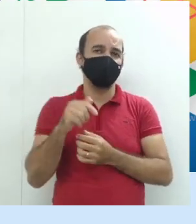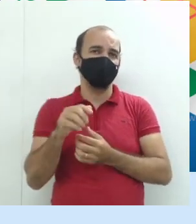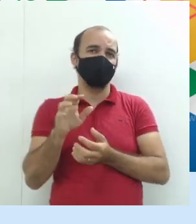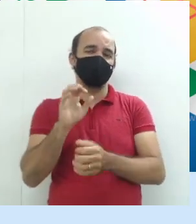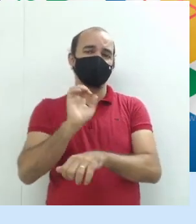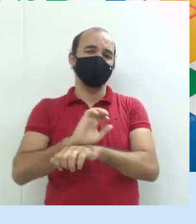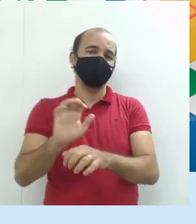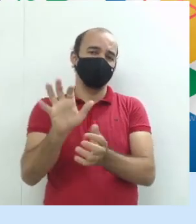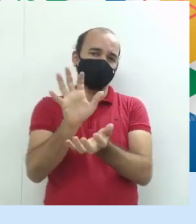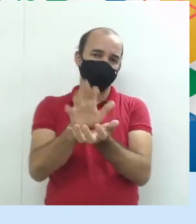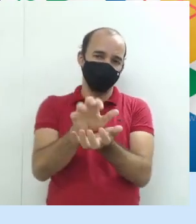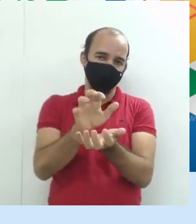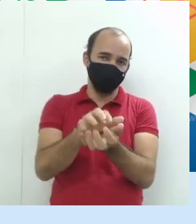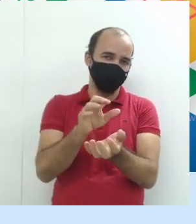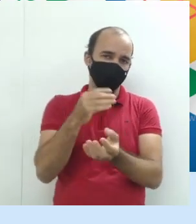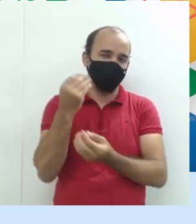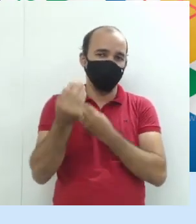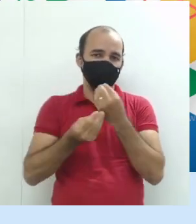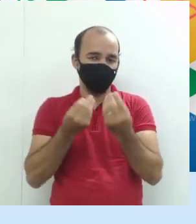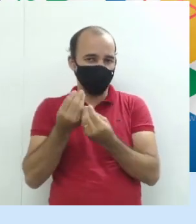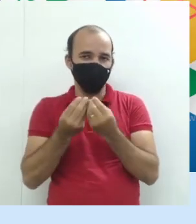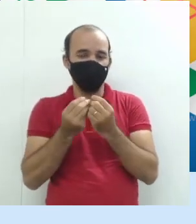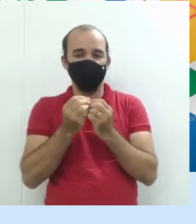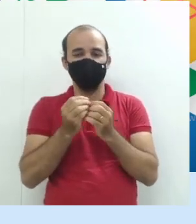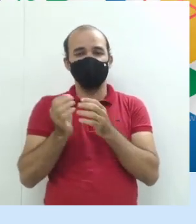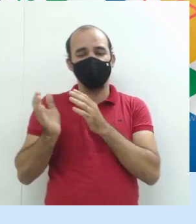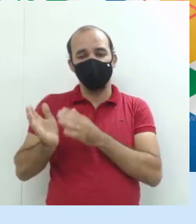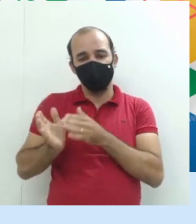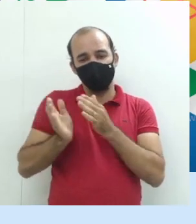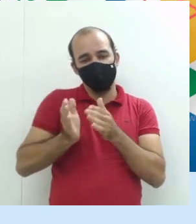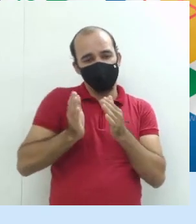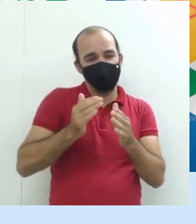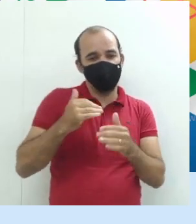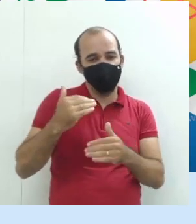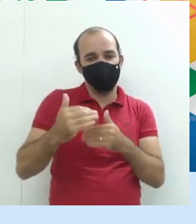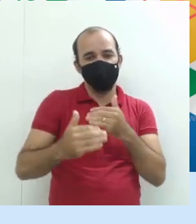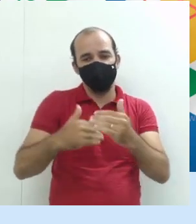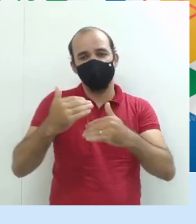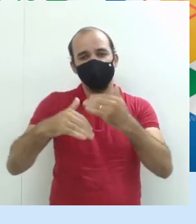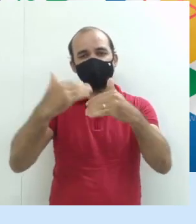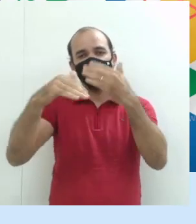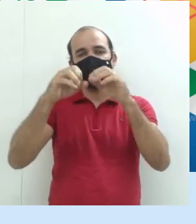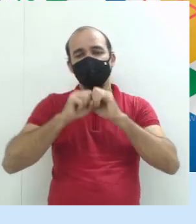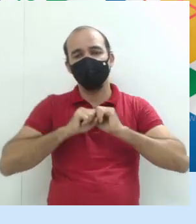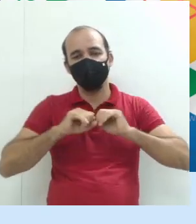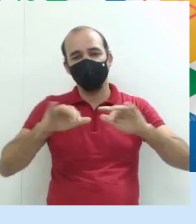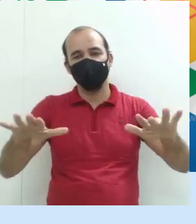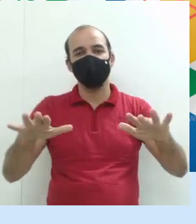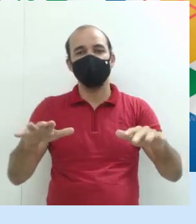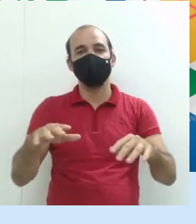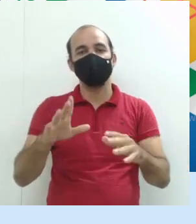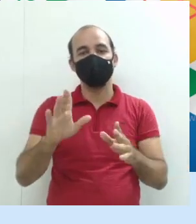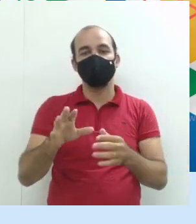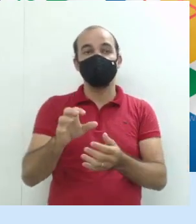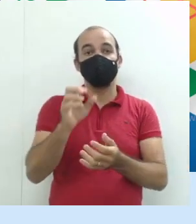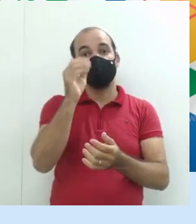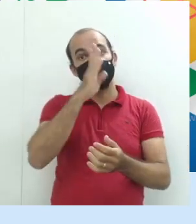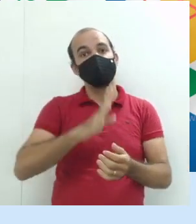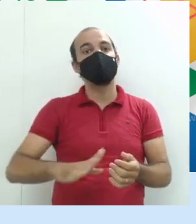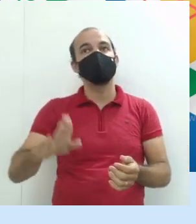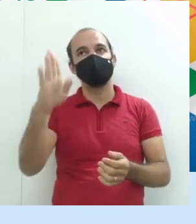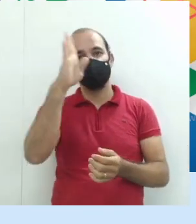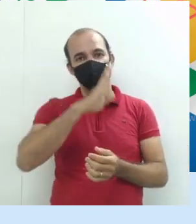vai acontecer em várias épocas diferentes aqui, só em Pernambuco não, me desculpem, aqui